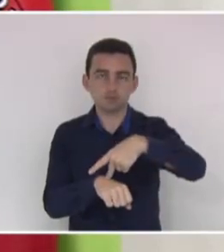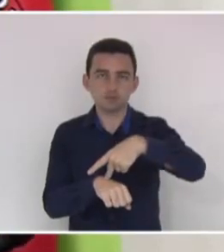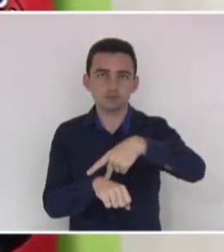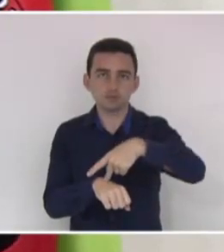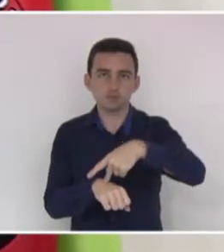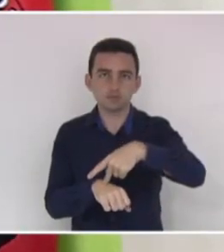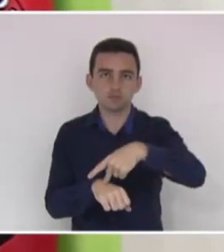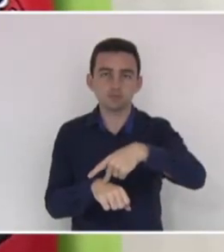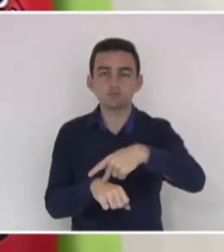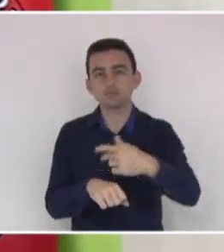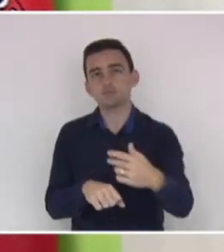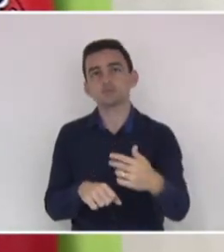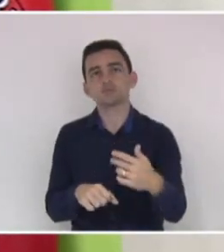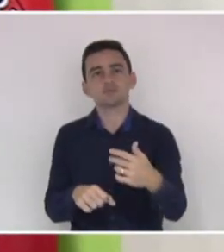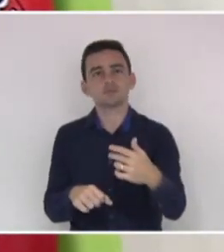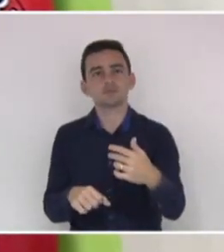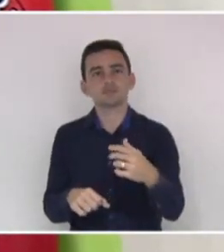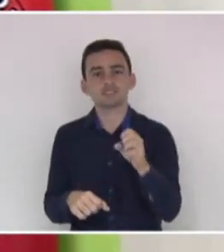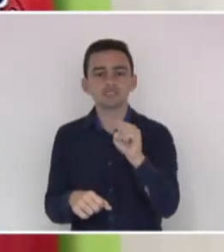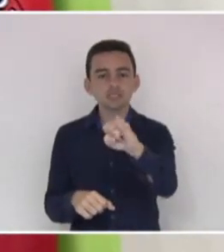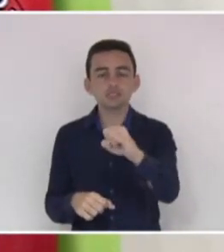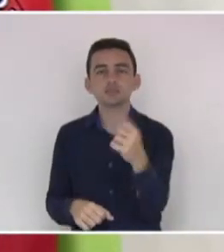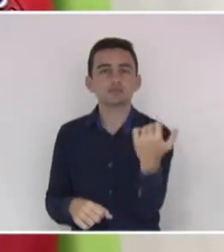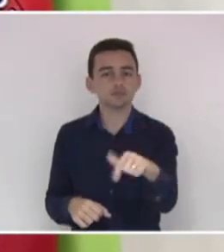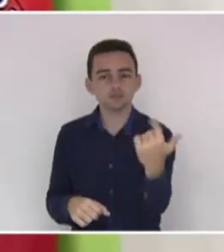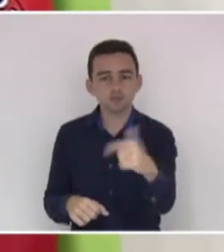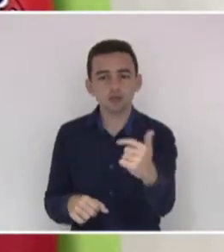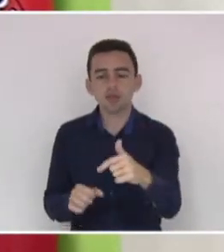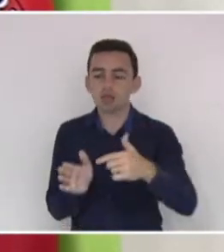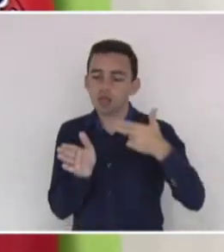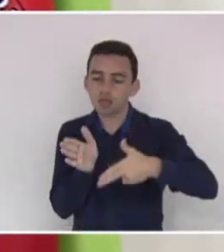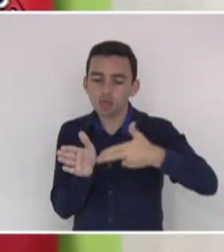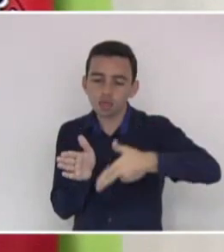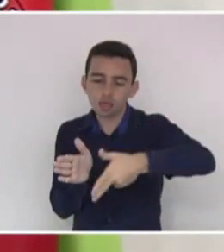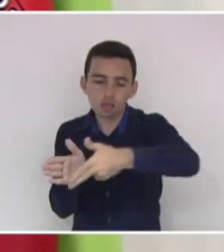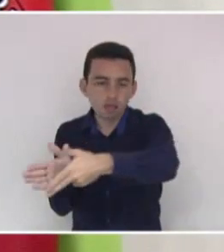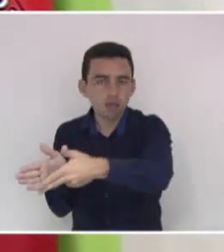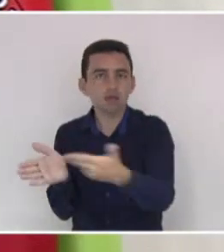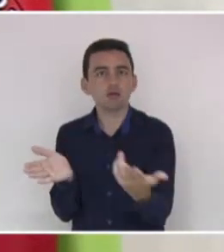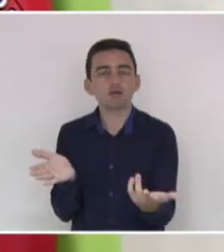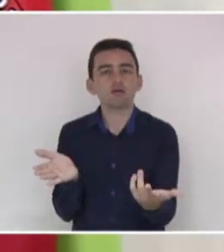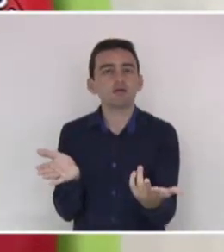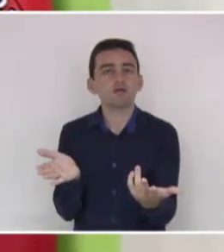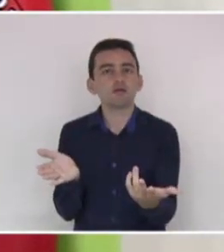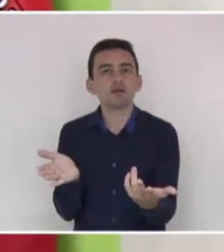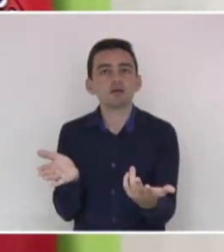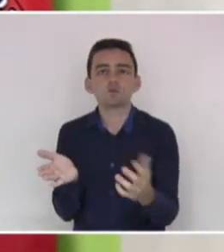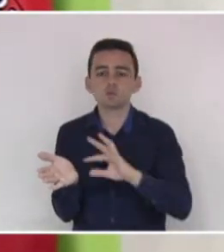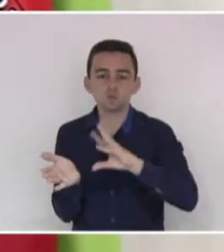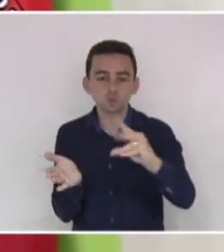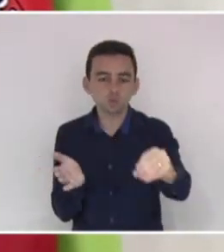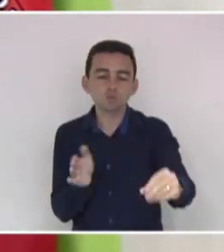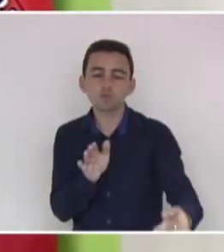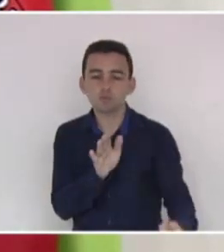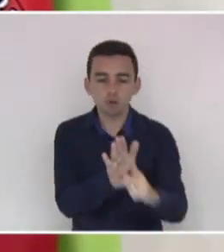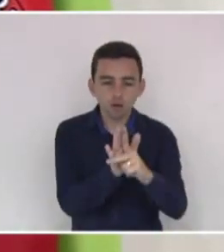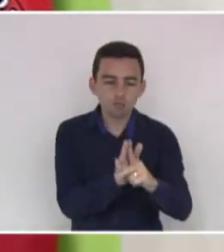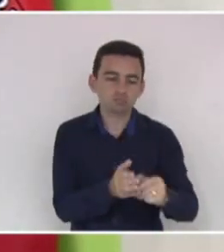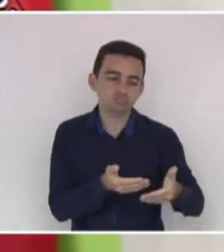praticamente ferrovias, que toda a sua produção é escoada pelas rodovias, um pouco de